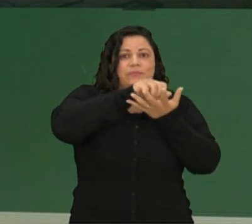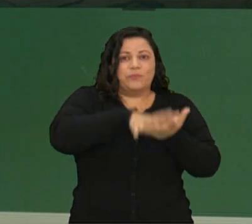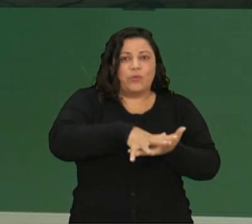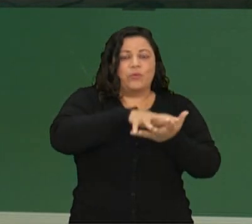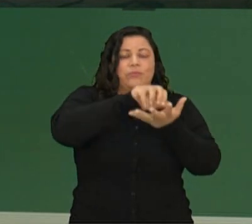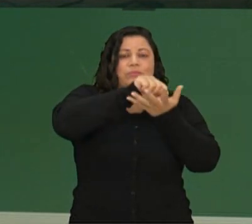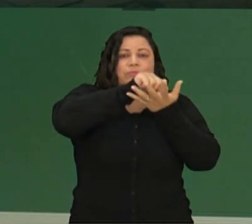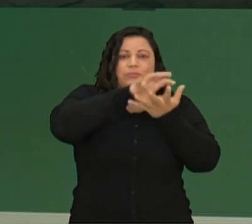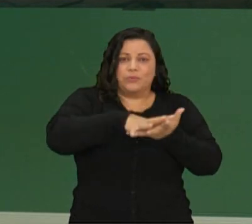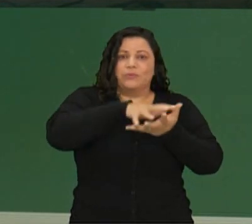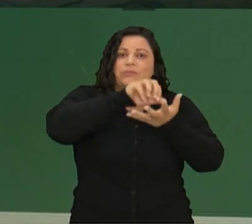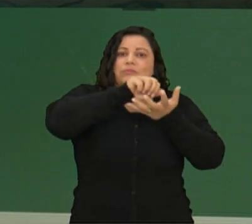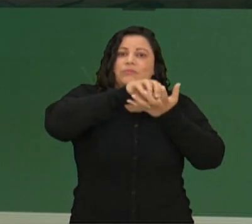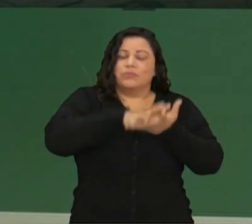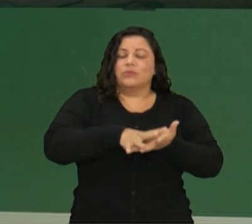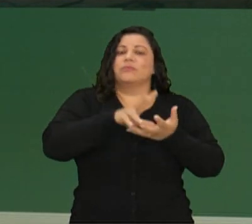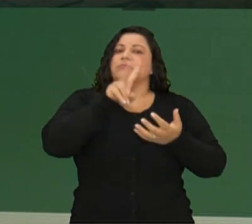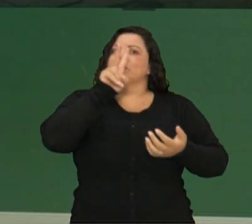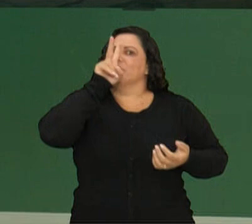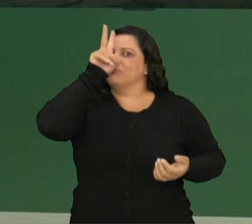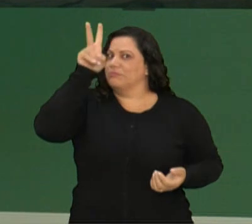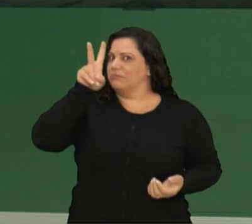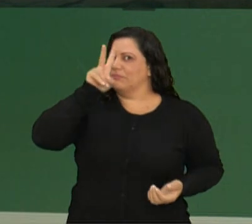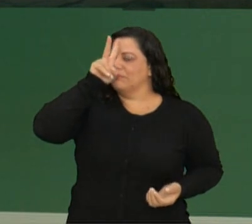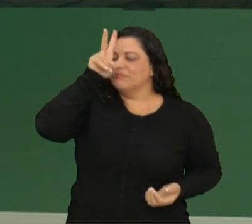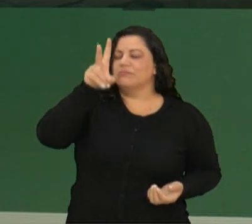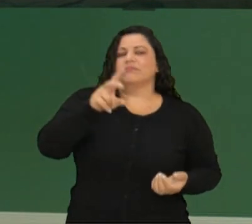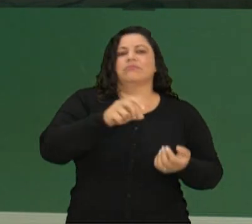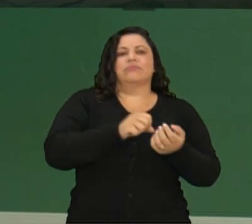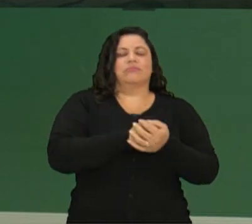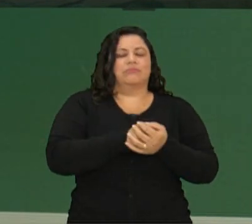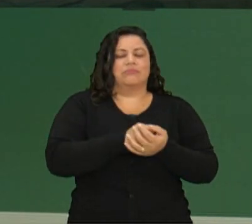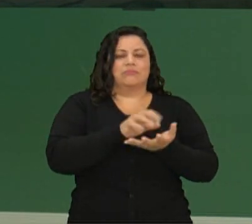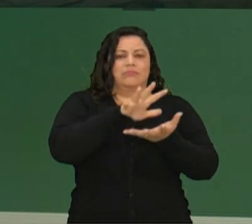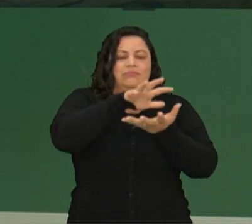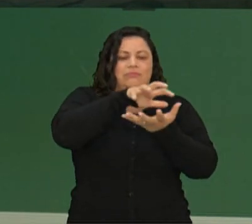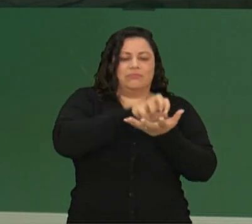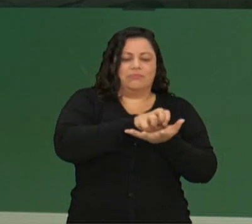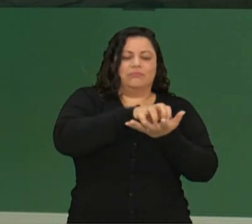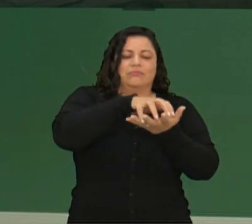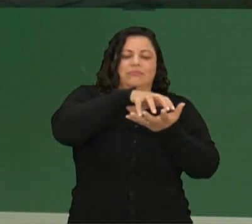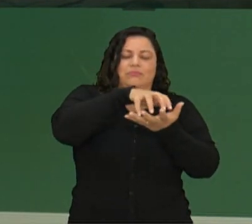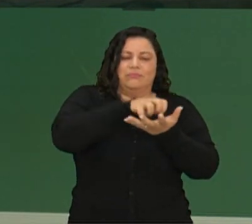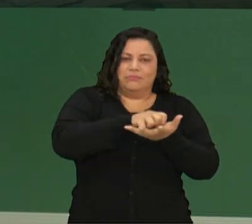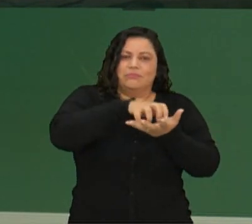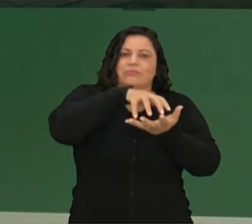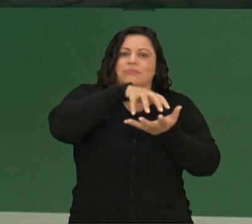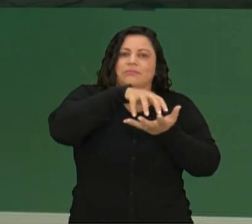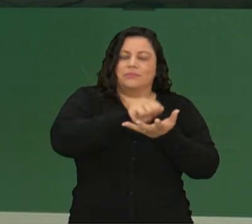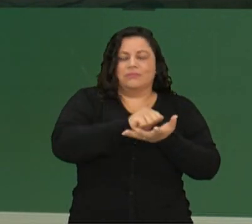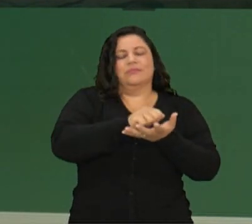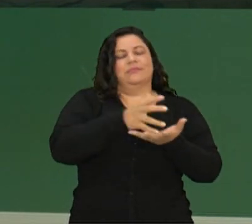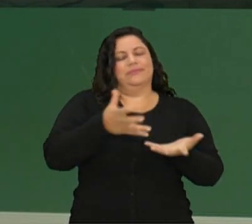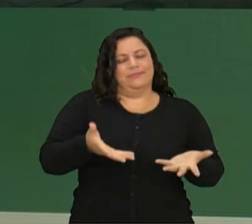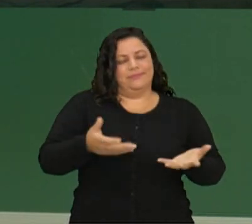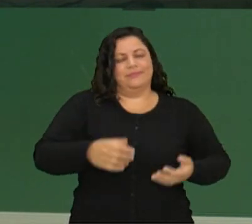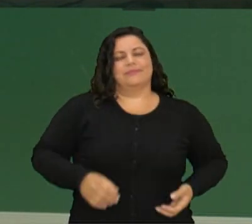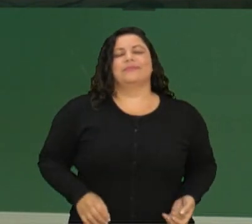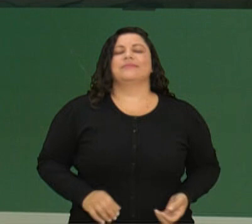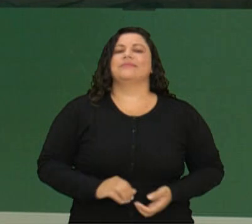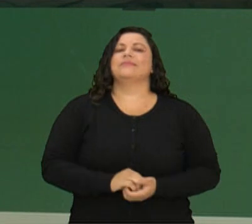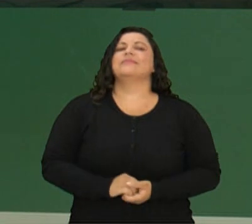o sangue invade nesse momento as paredes da artéria, né? Com uma pressão maior, por isso que ela é a mais alta,